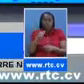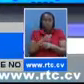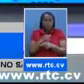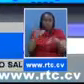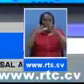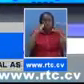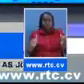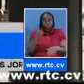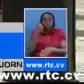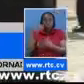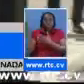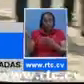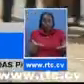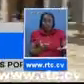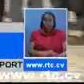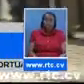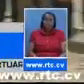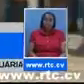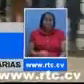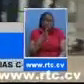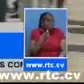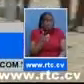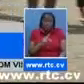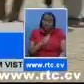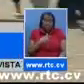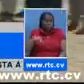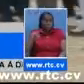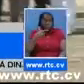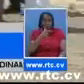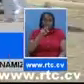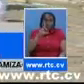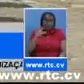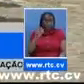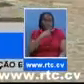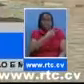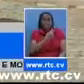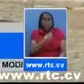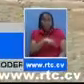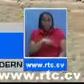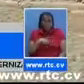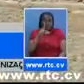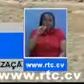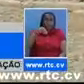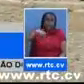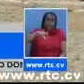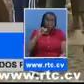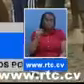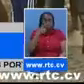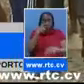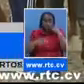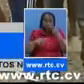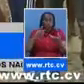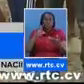atendimento. Sem necessidade de se deslocar ao Tarrafal de Santiago e Praia, os munícipes de São